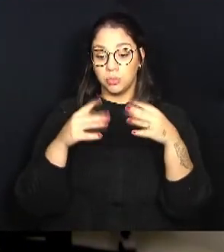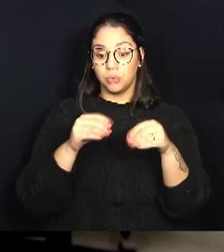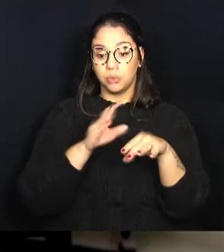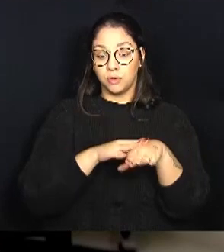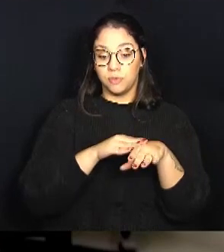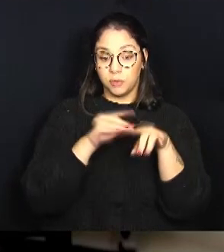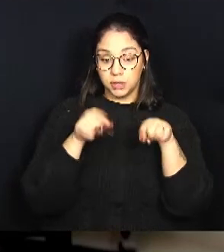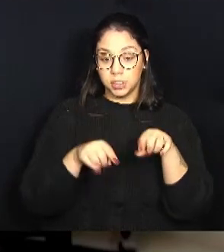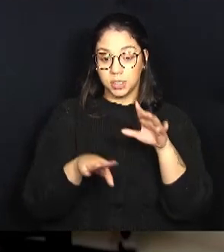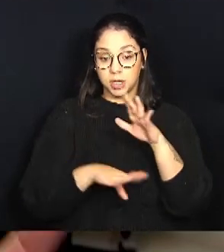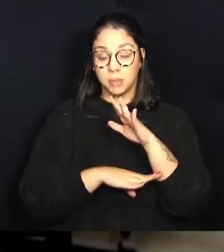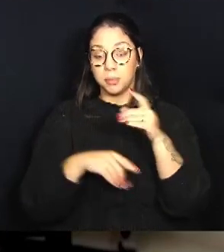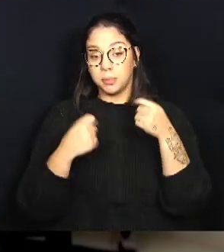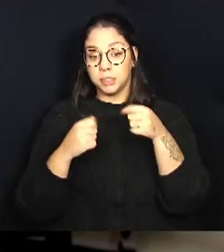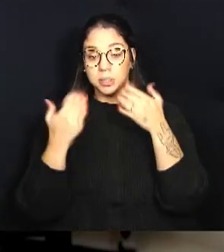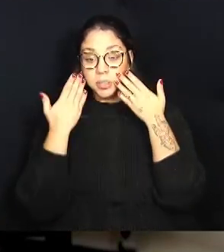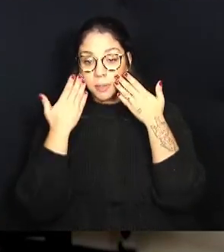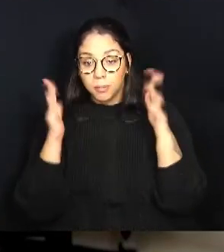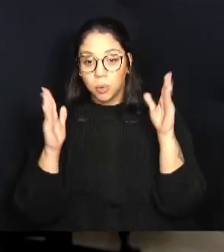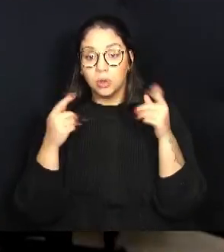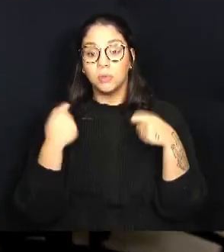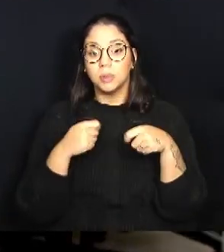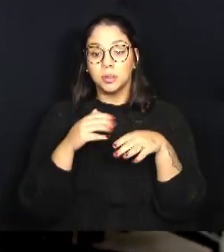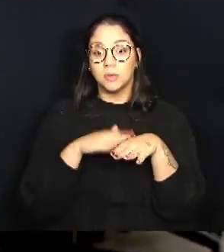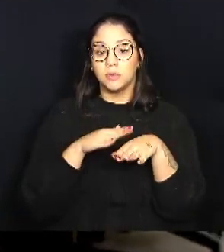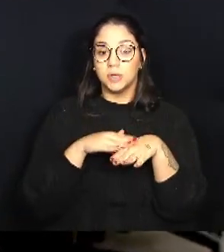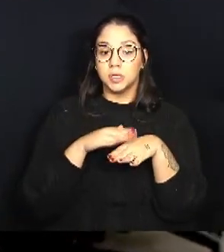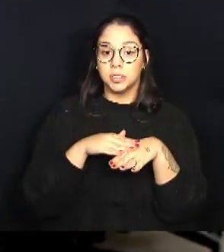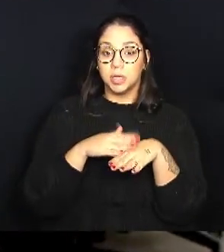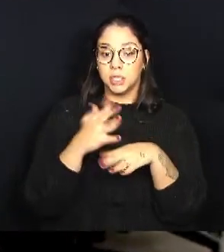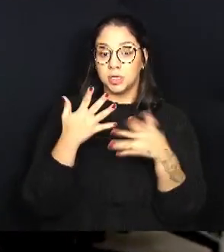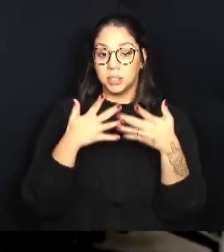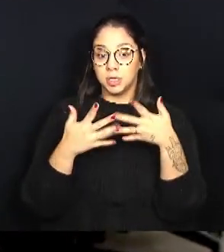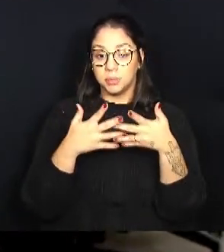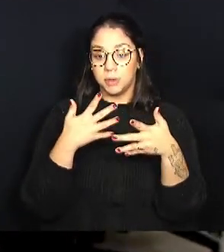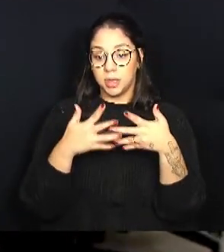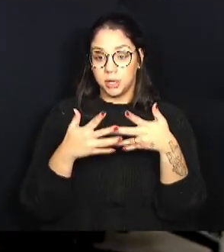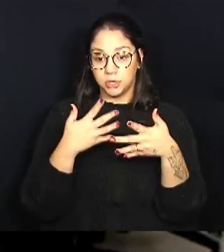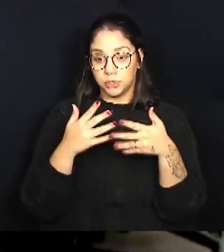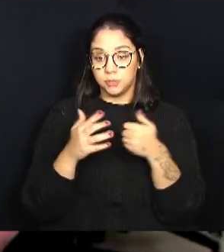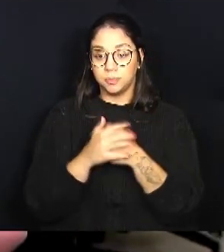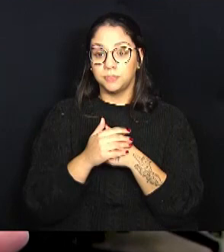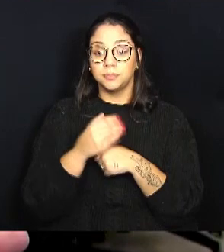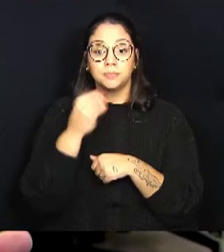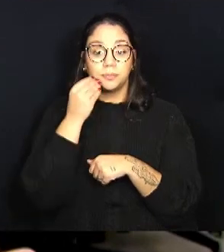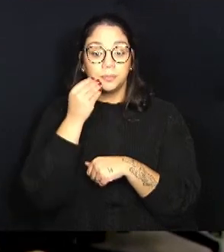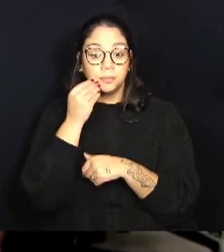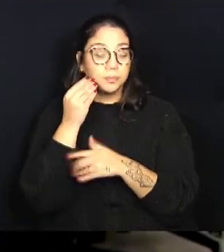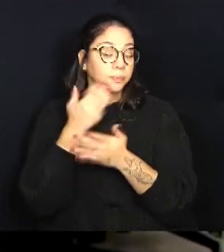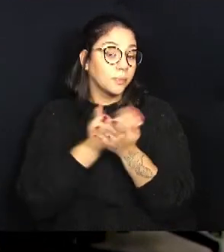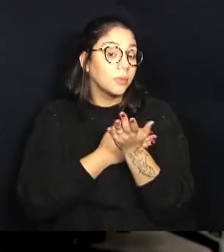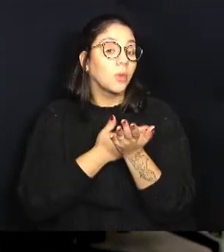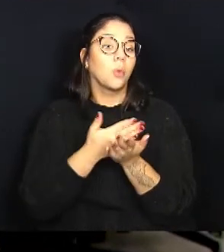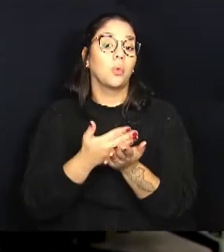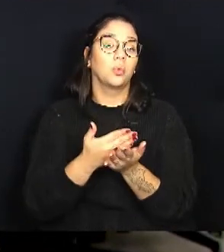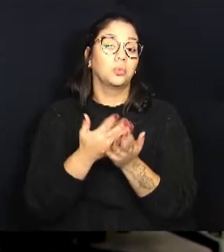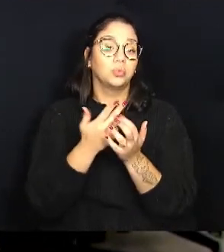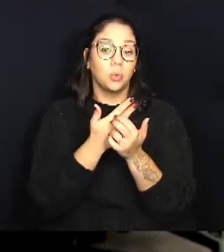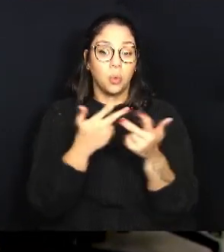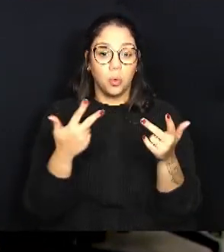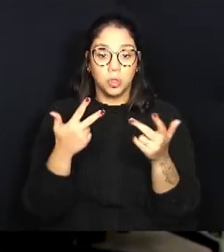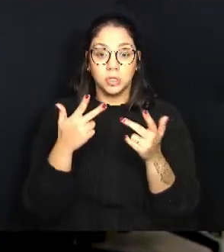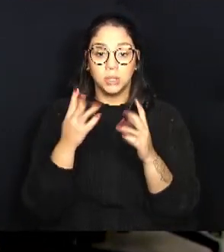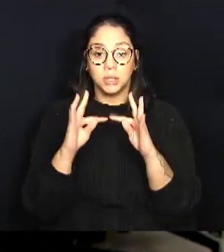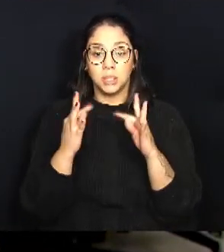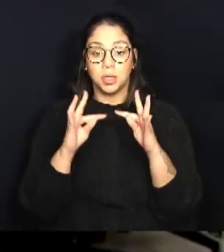ser público, tem que ser feito de forma transparente. Nós estamos tentando incorporar os recursos da